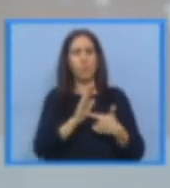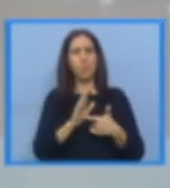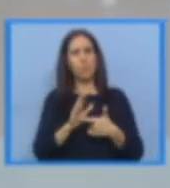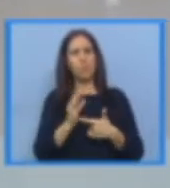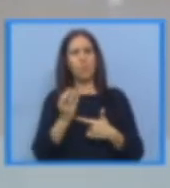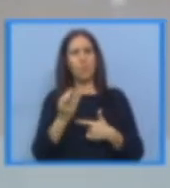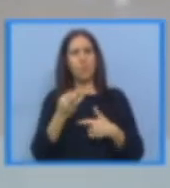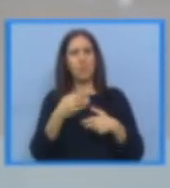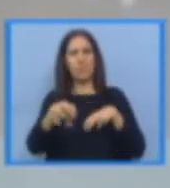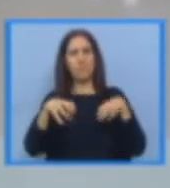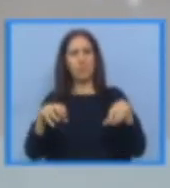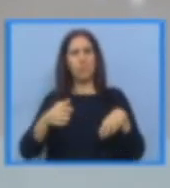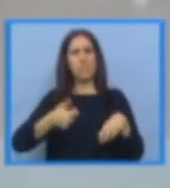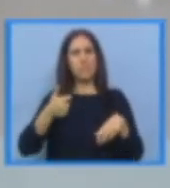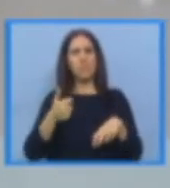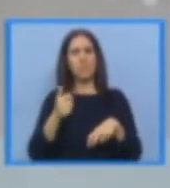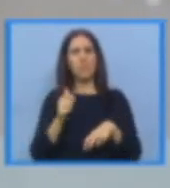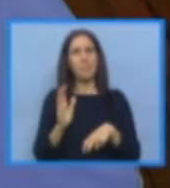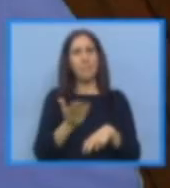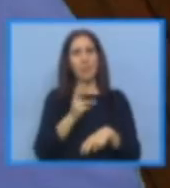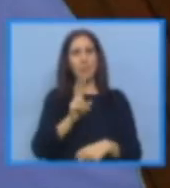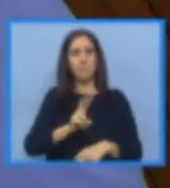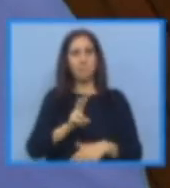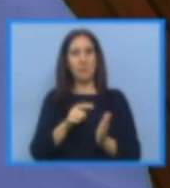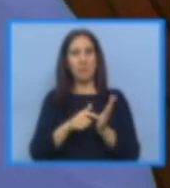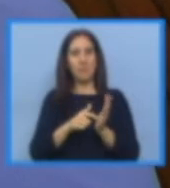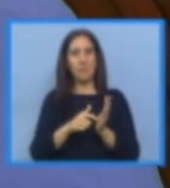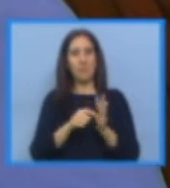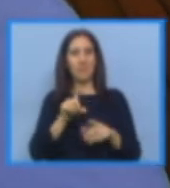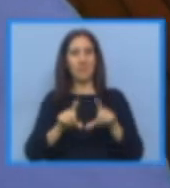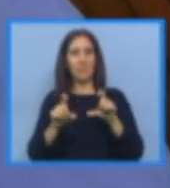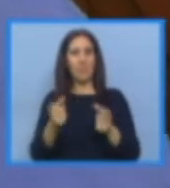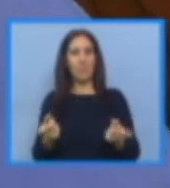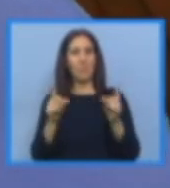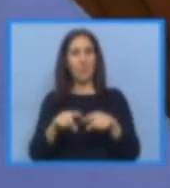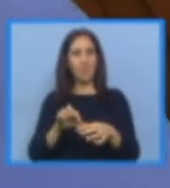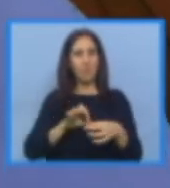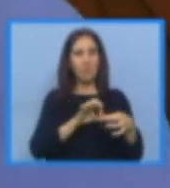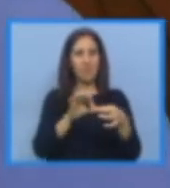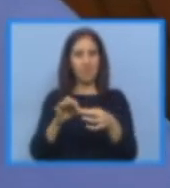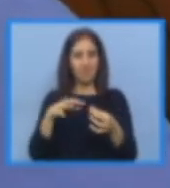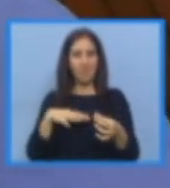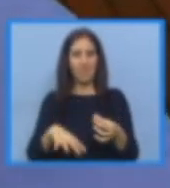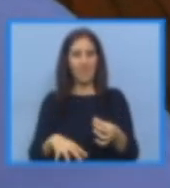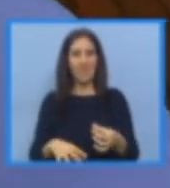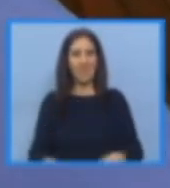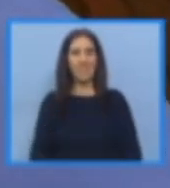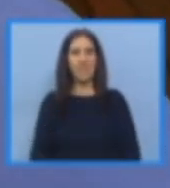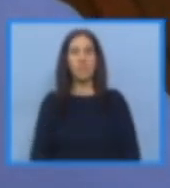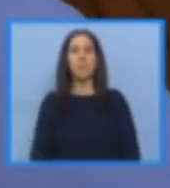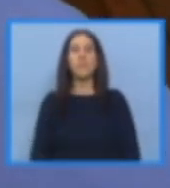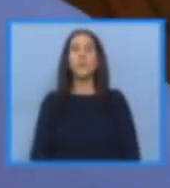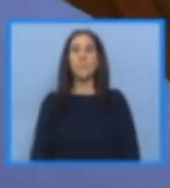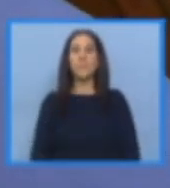dividindo. O ideal é que a segunda parte deste gráfico volte a essa unidade que se pretende, não é? Pretende-se